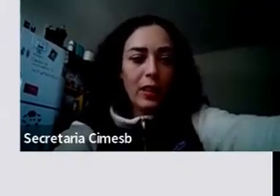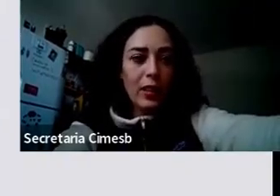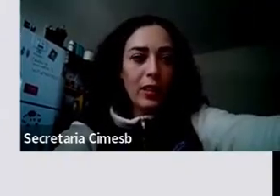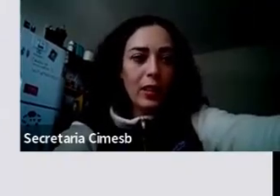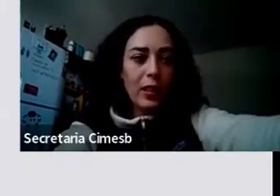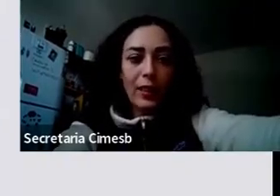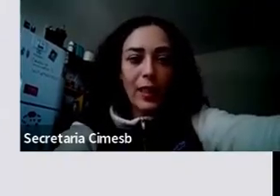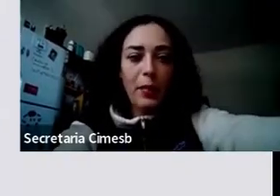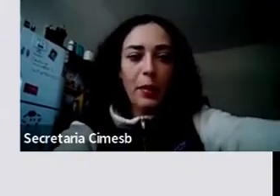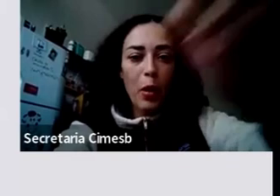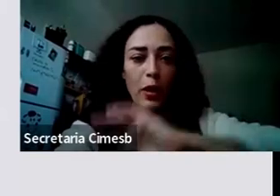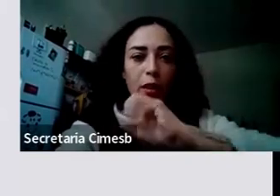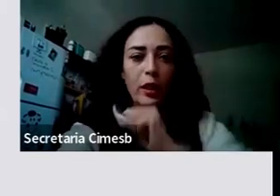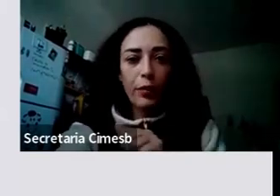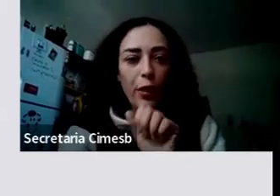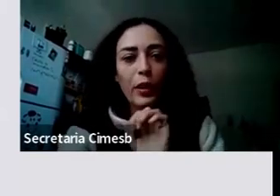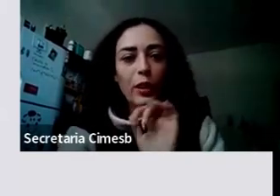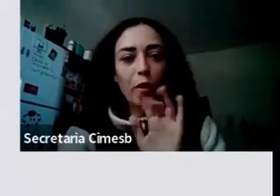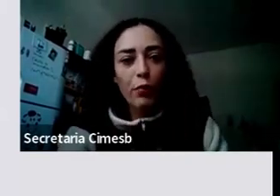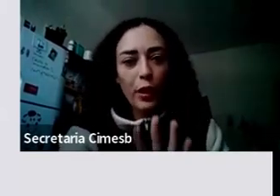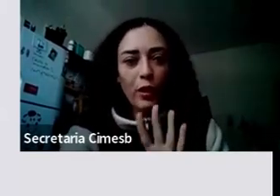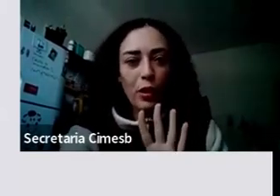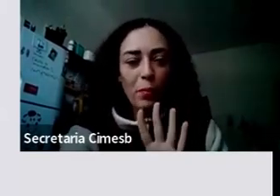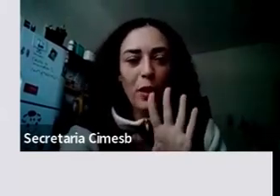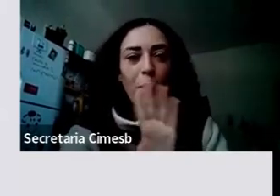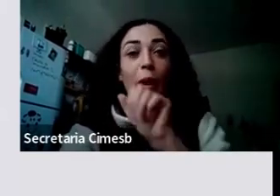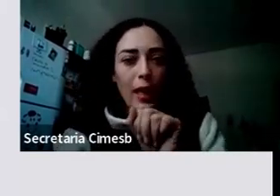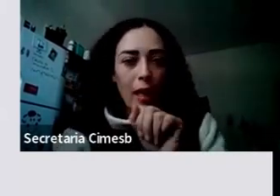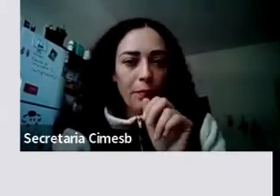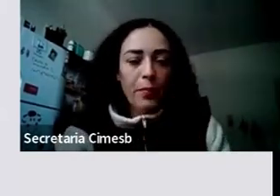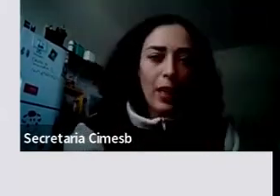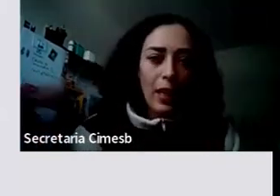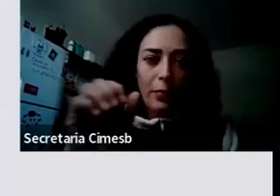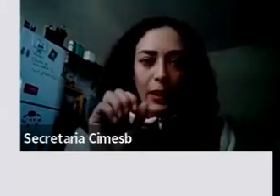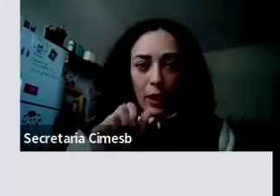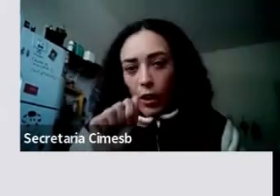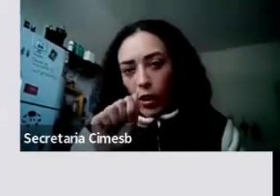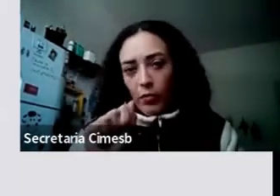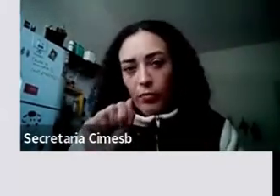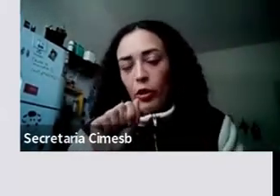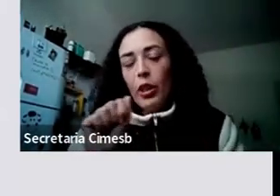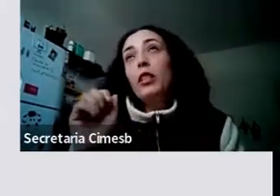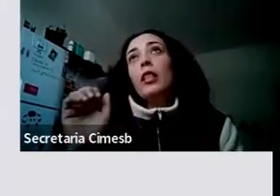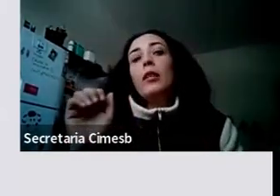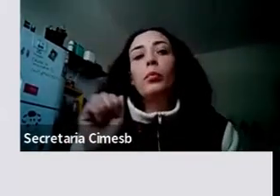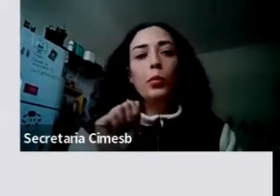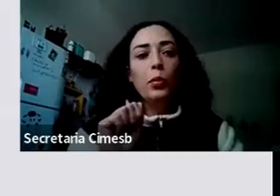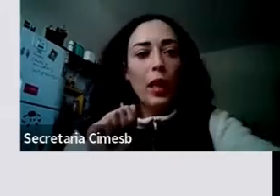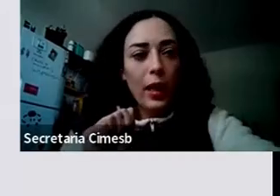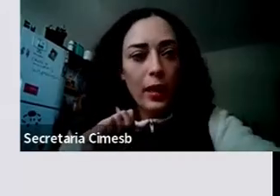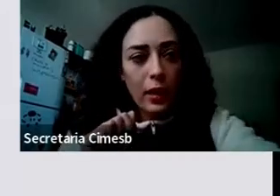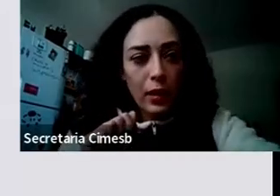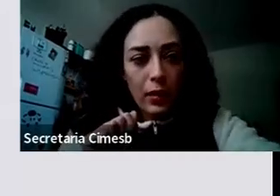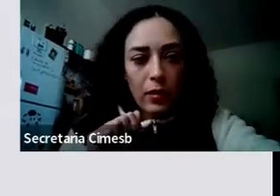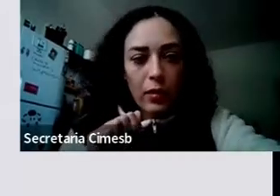prática e é sempre bom a gente ver outras configurações de mão, porque muita gente, vou dar um